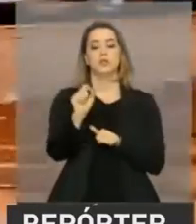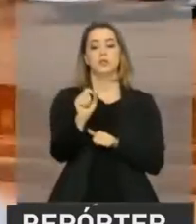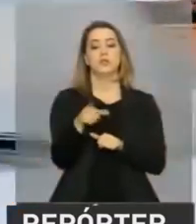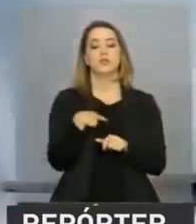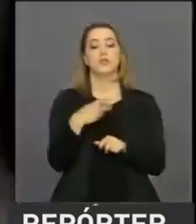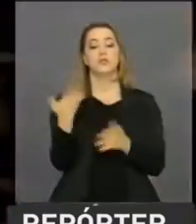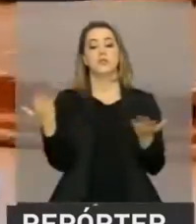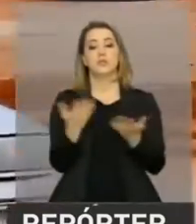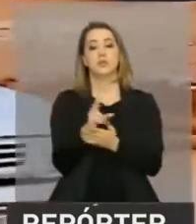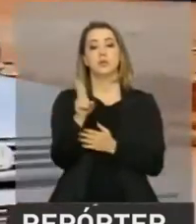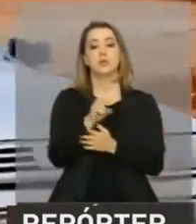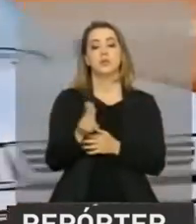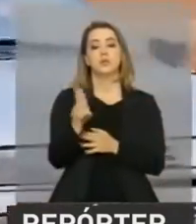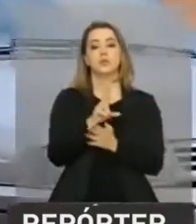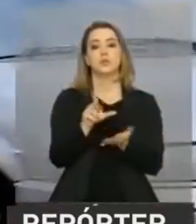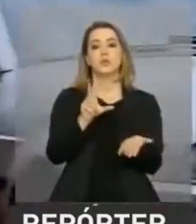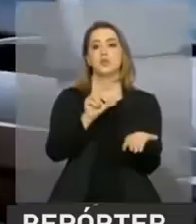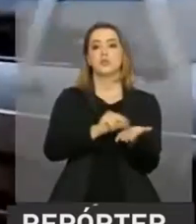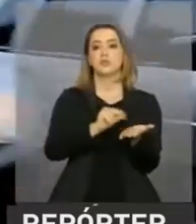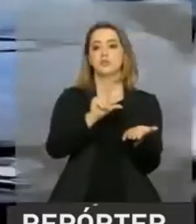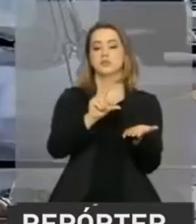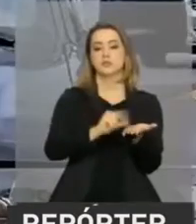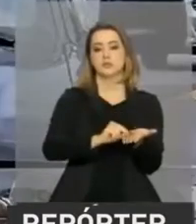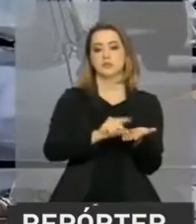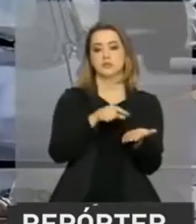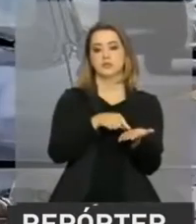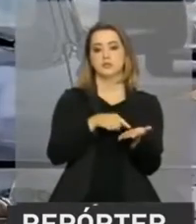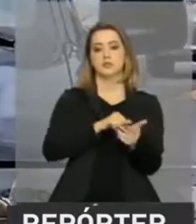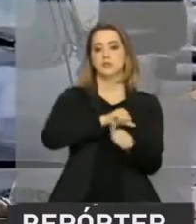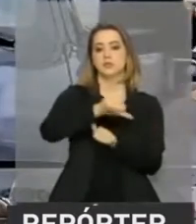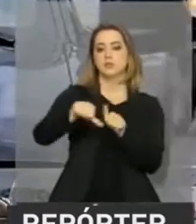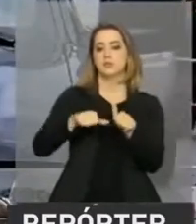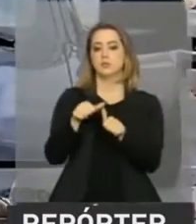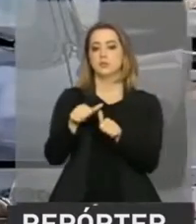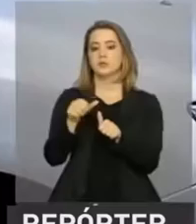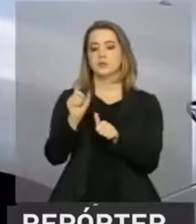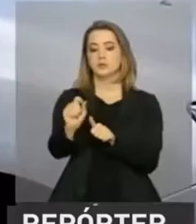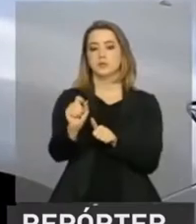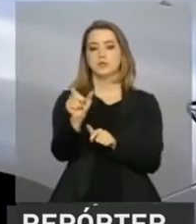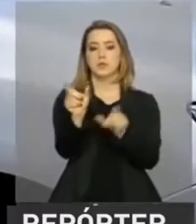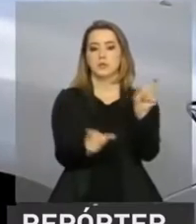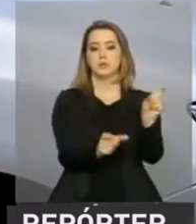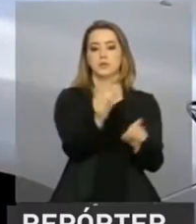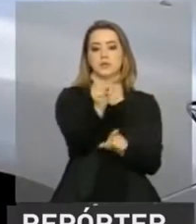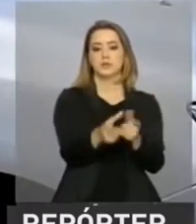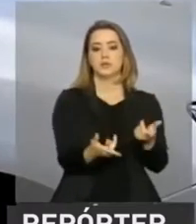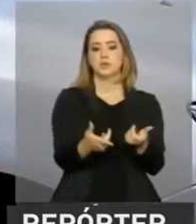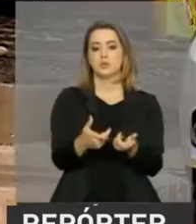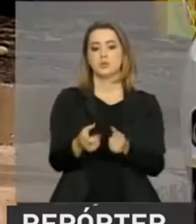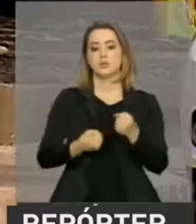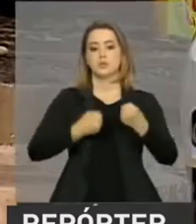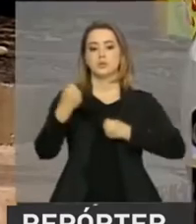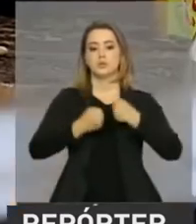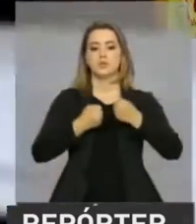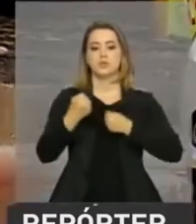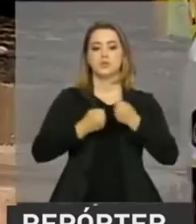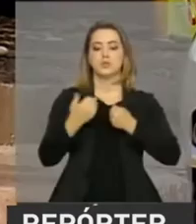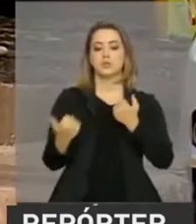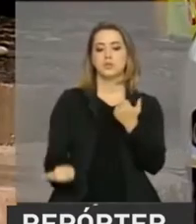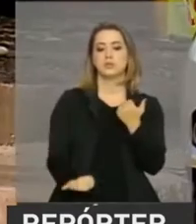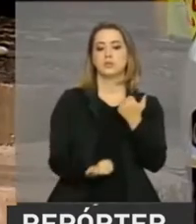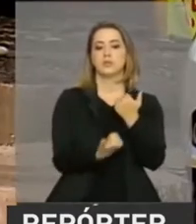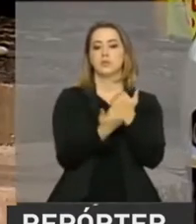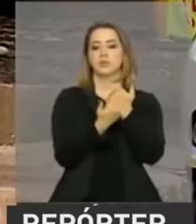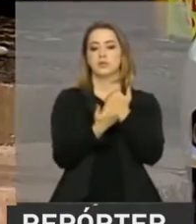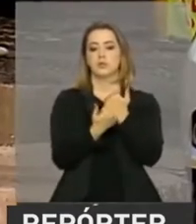um sistema que utiliza um aplicativo de celular para transportar pessoas os carros alugados vão dar lugar aos